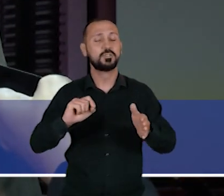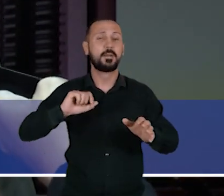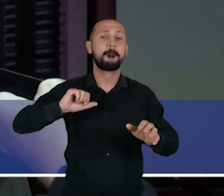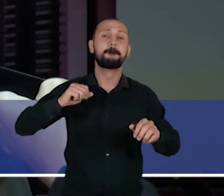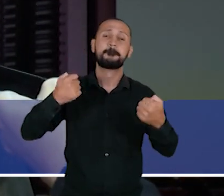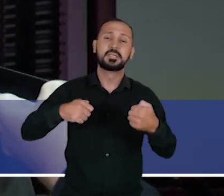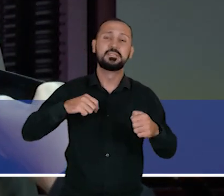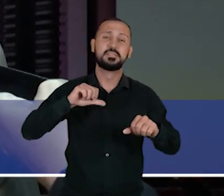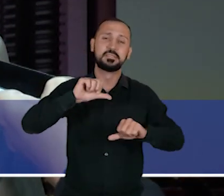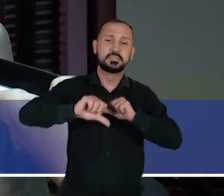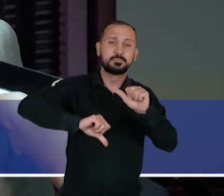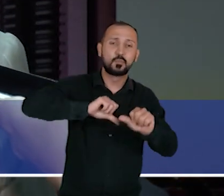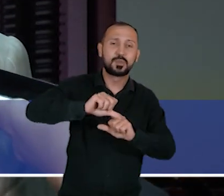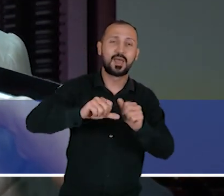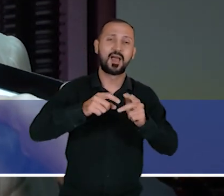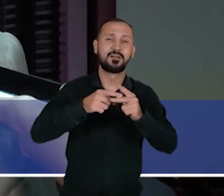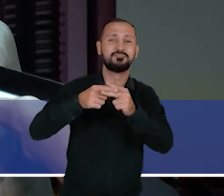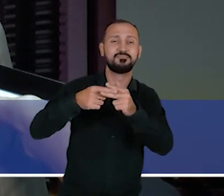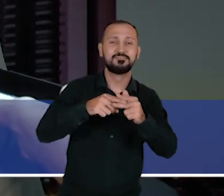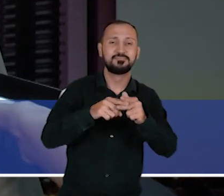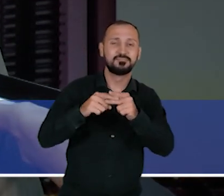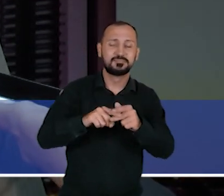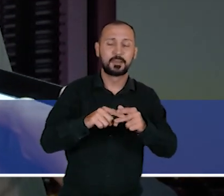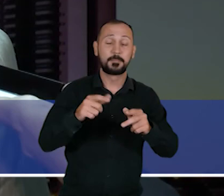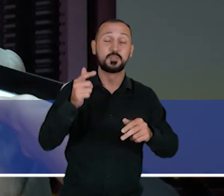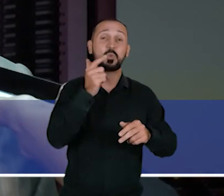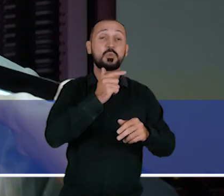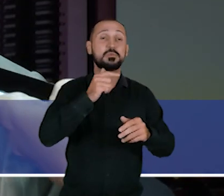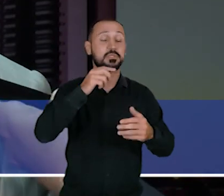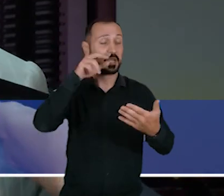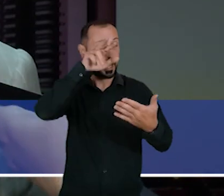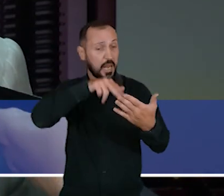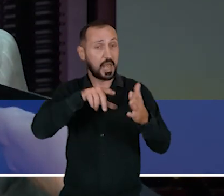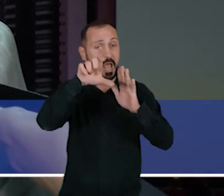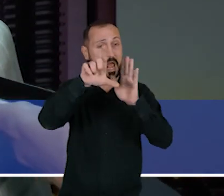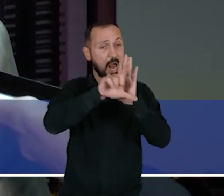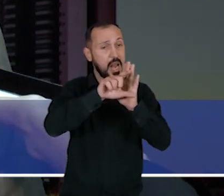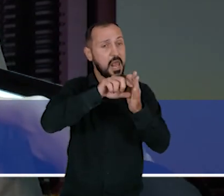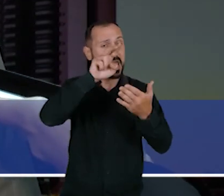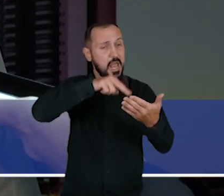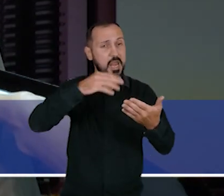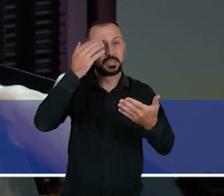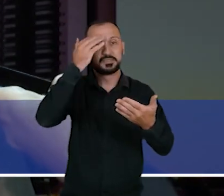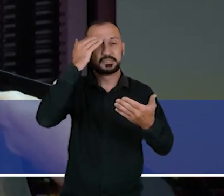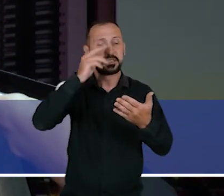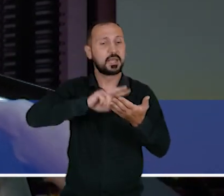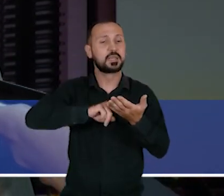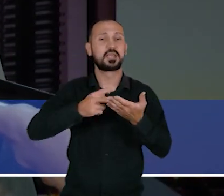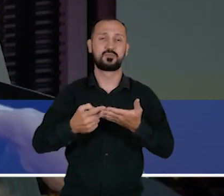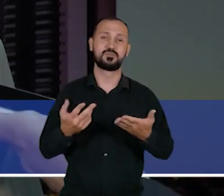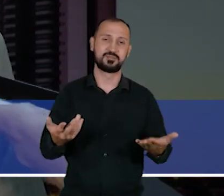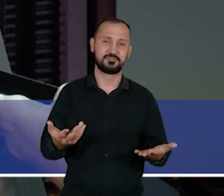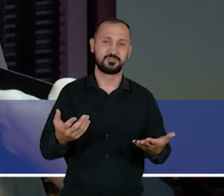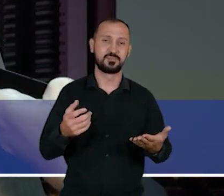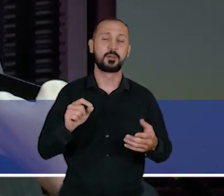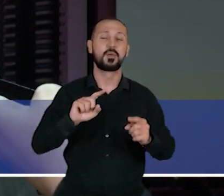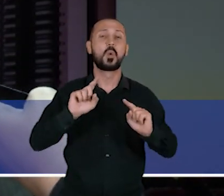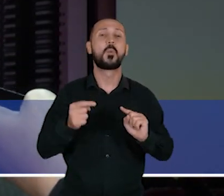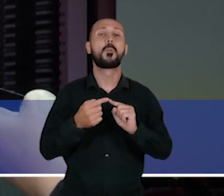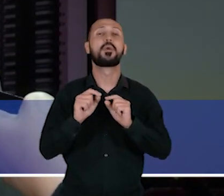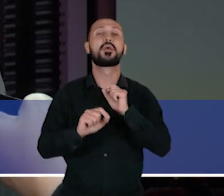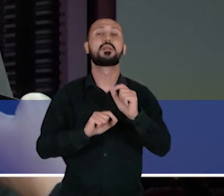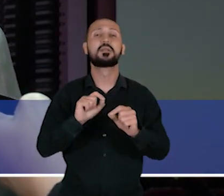vai haver necessidade de alguns ajustamentos na interpretação da lei de improbidade, da ação de improbidade,